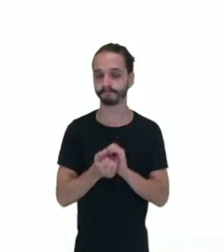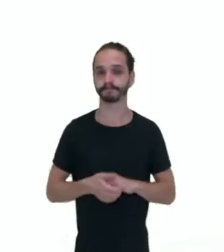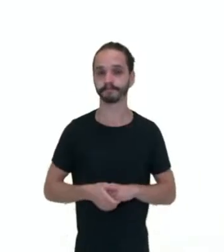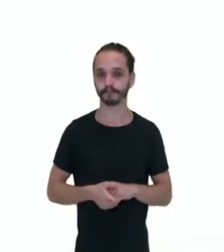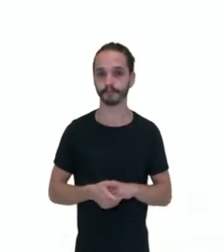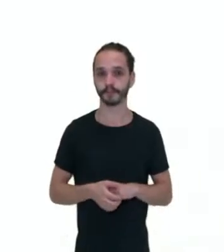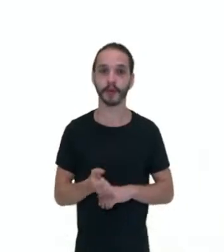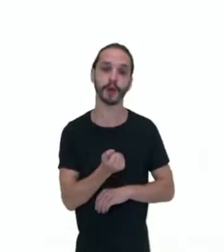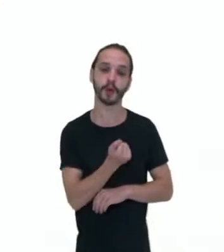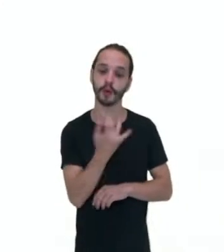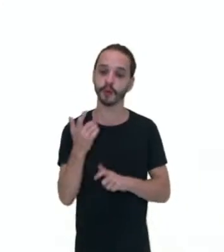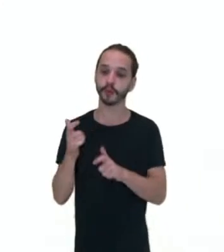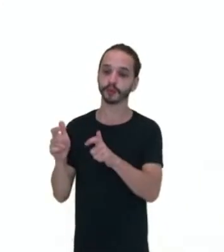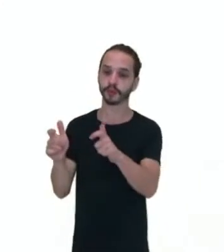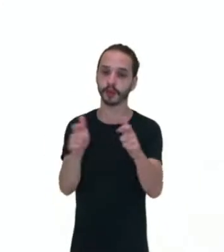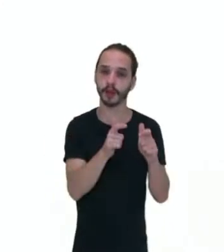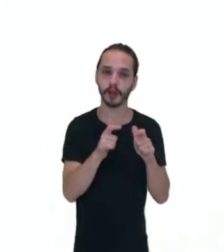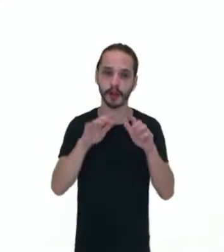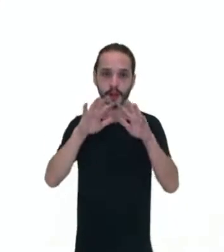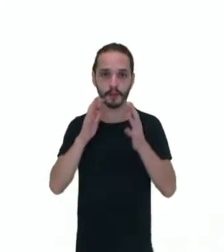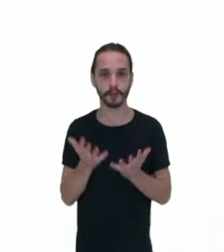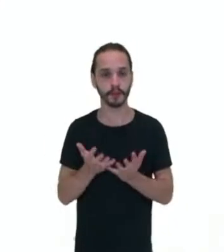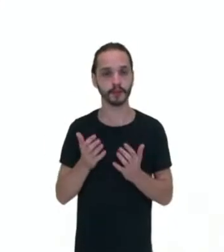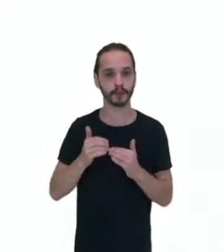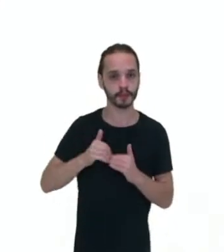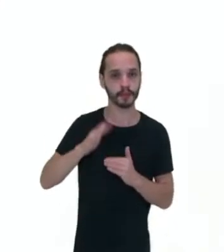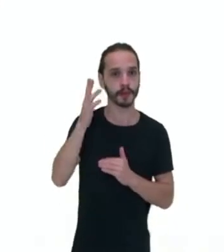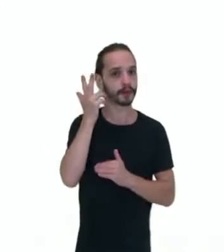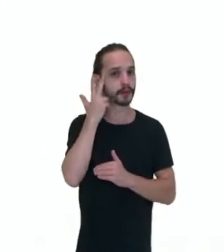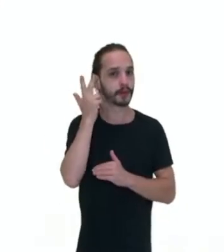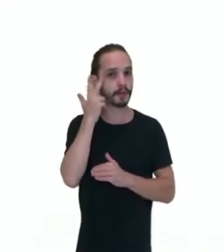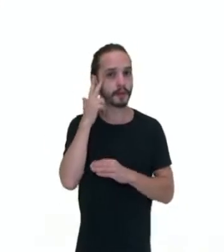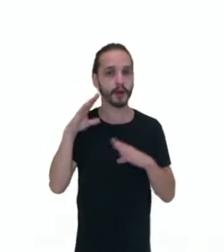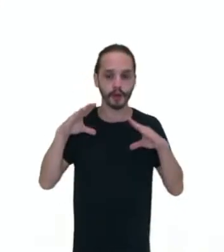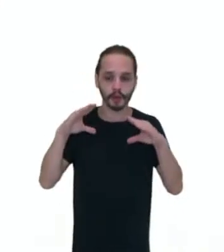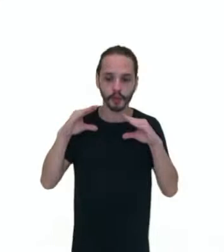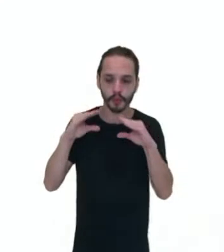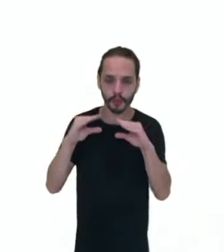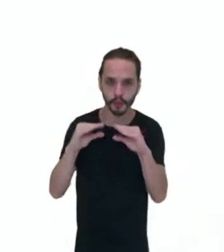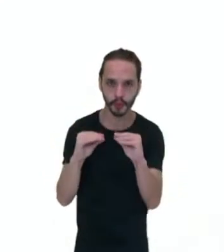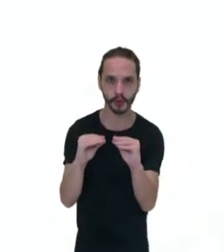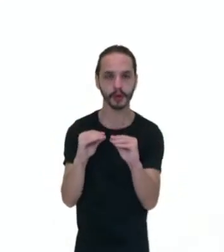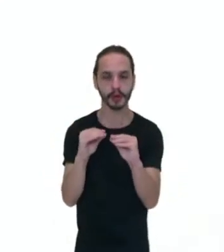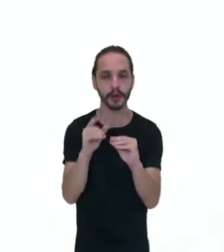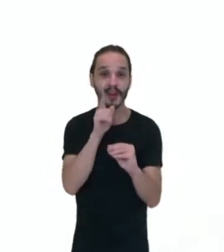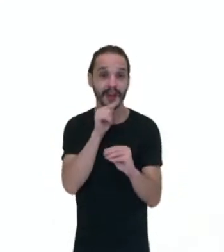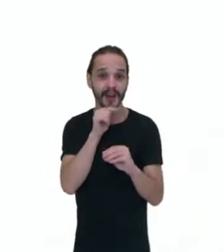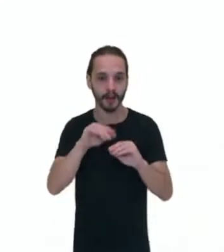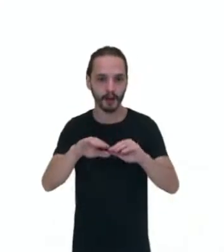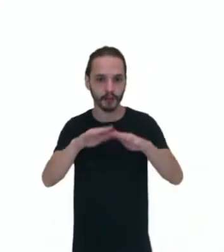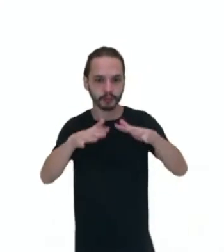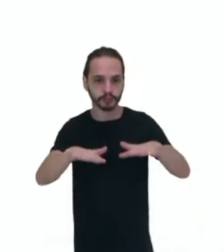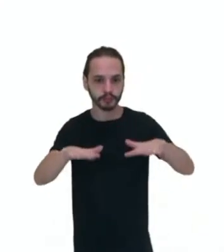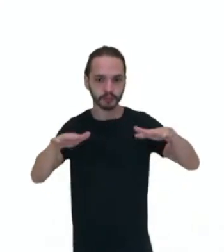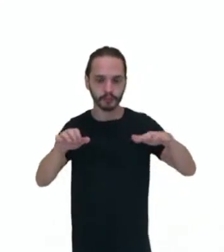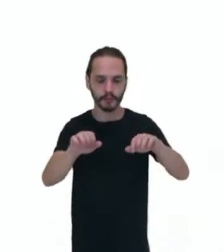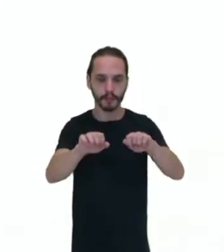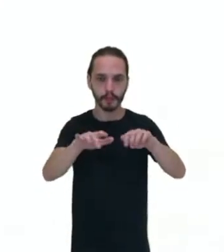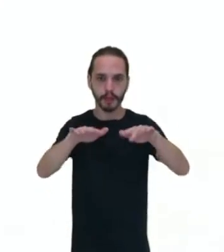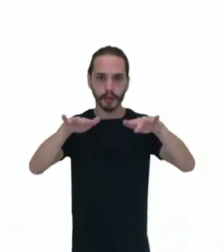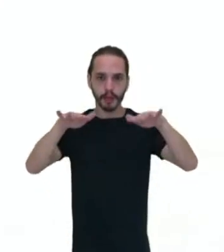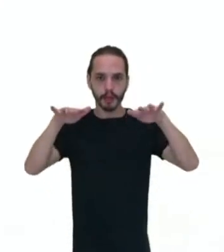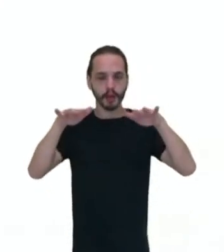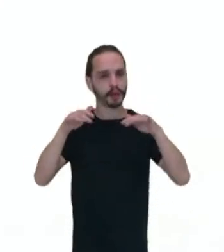alguns lugares do mundo tem se tornado comum quando anoitece que o mar ganhe um novo brilho.